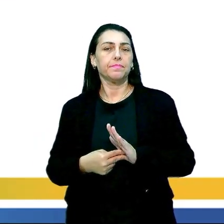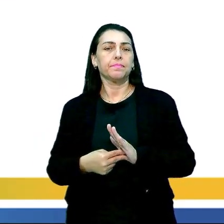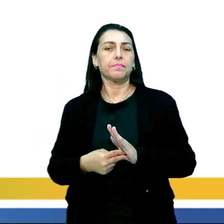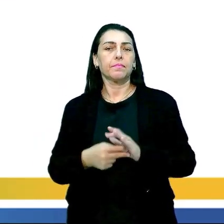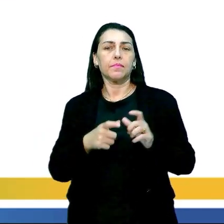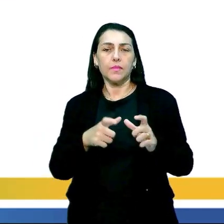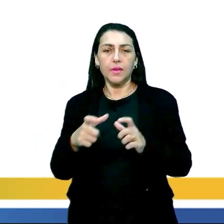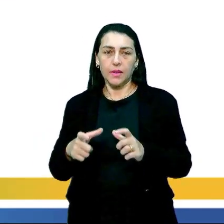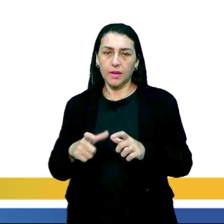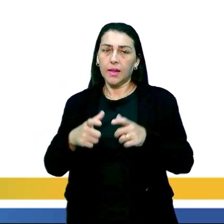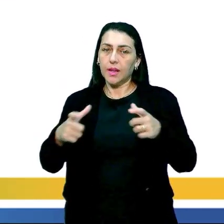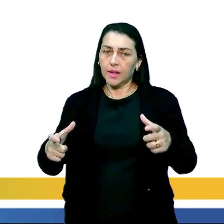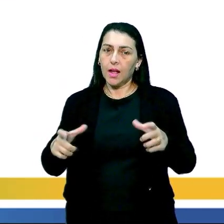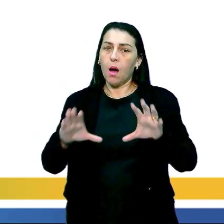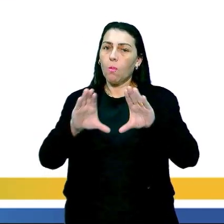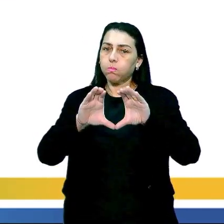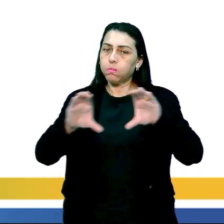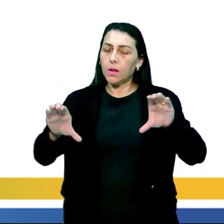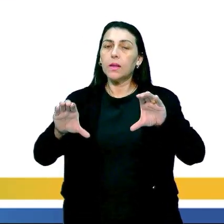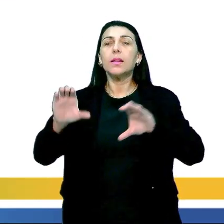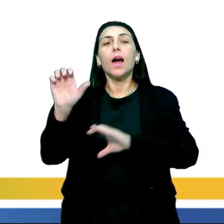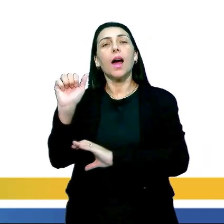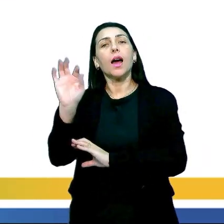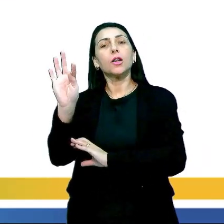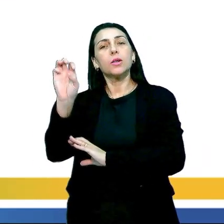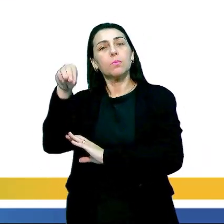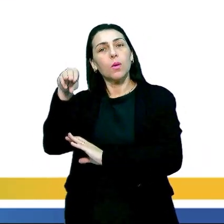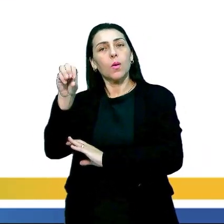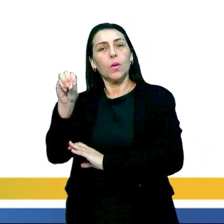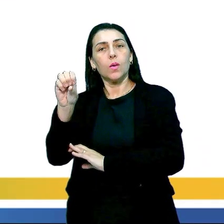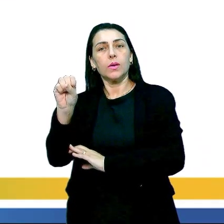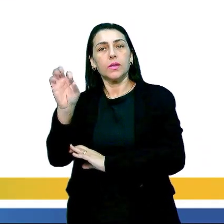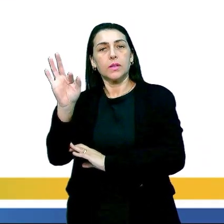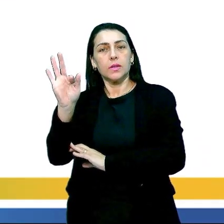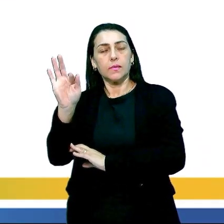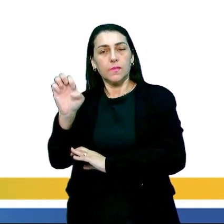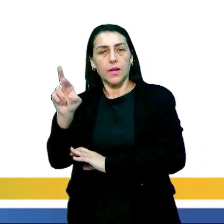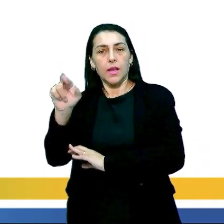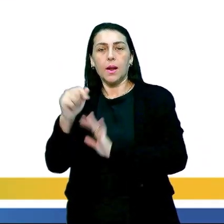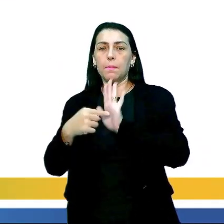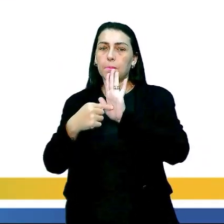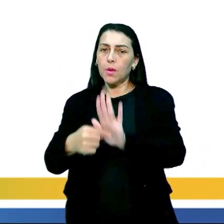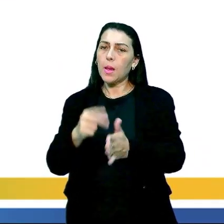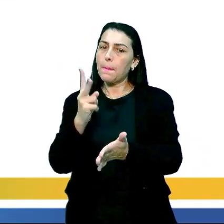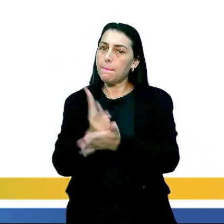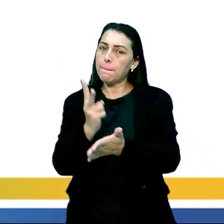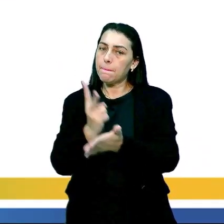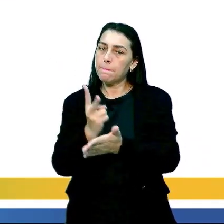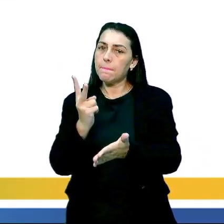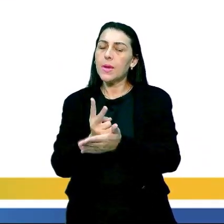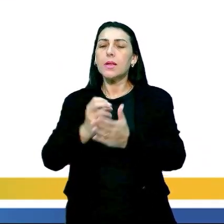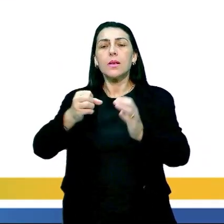São porções extensas e espessas da atmosfera que apresentam as mesmas ou parte das